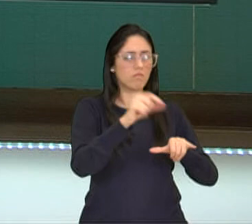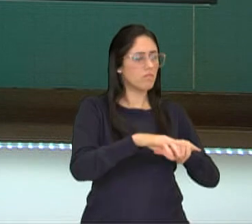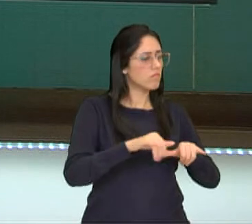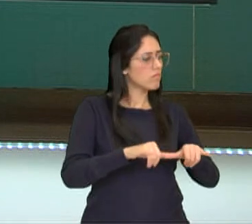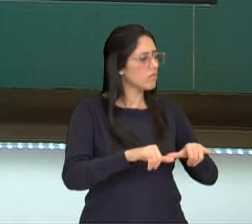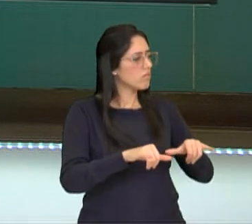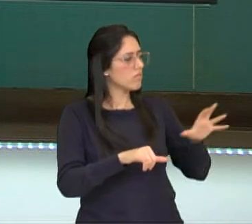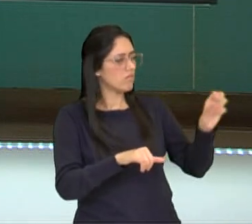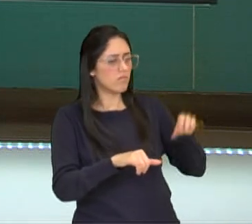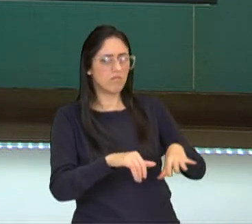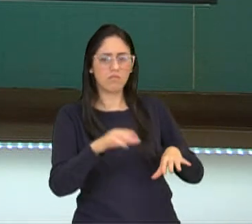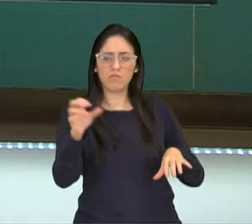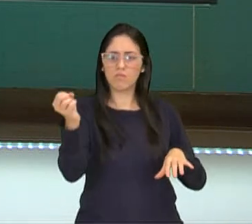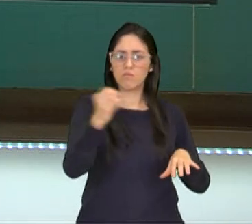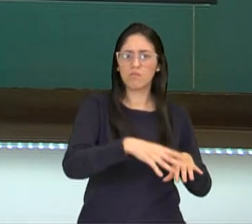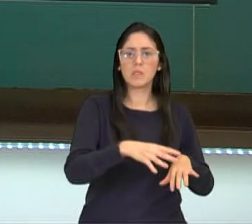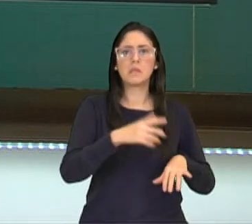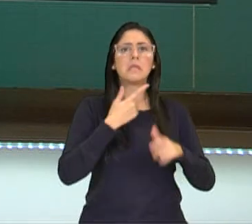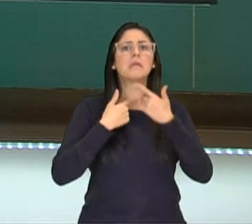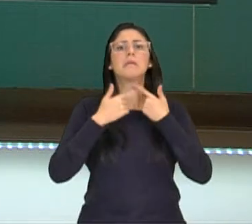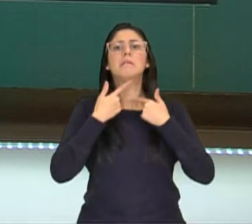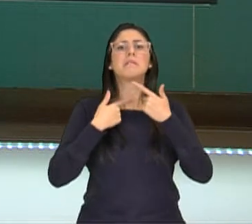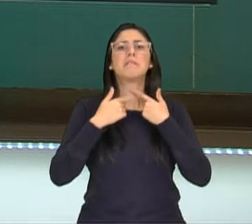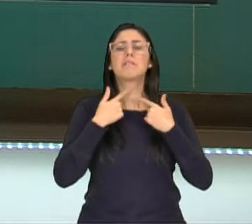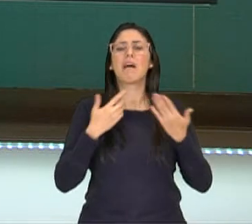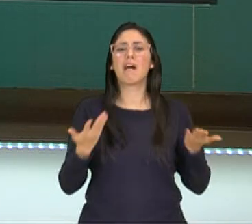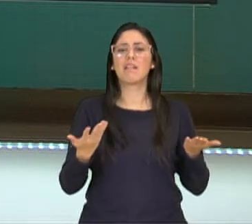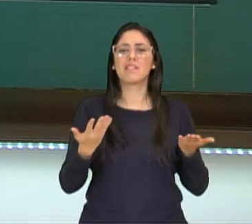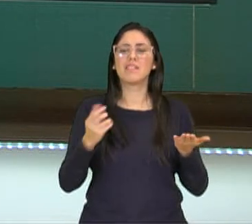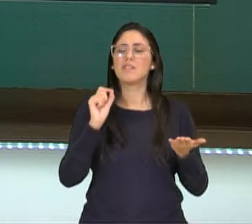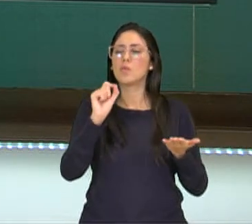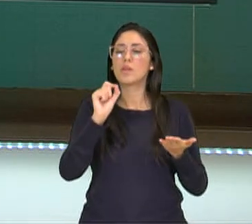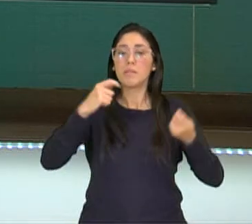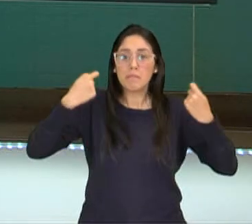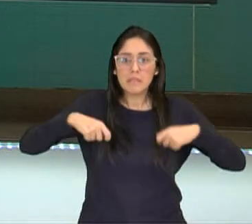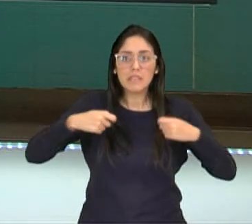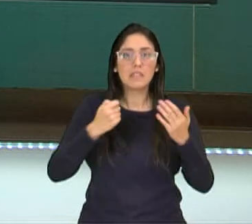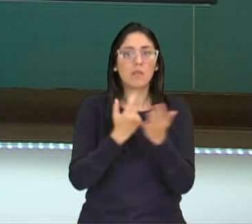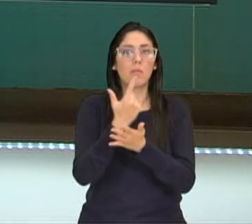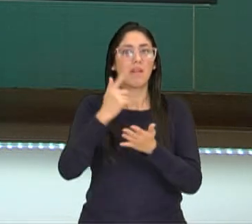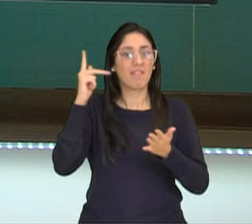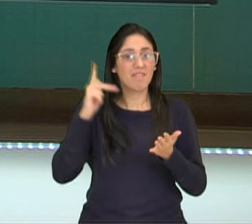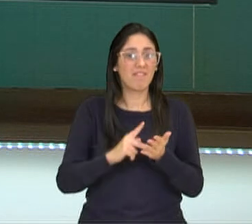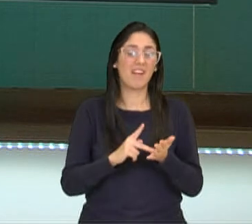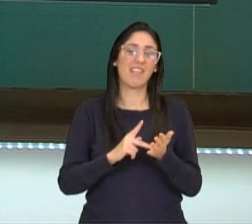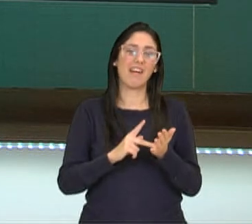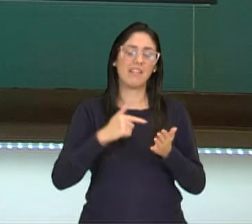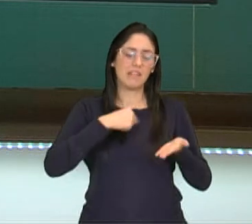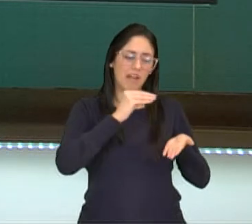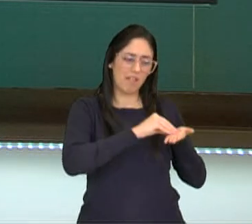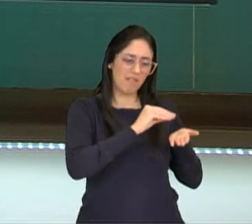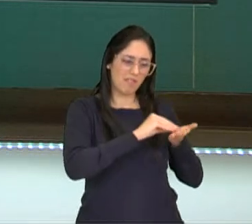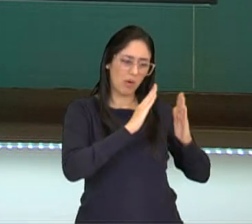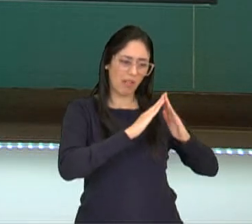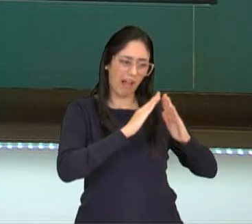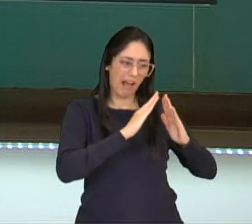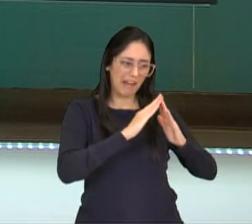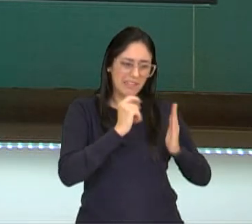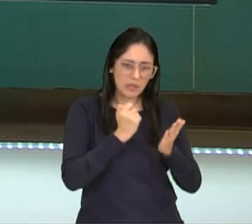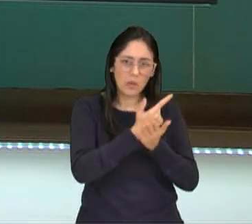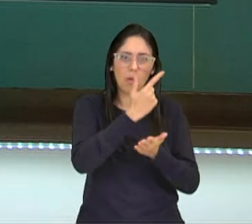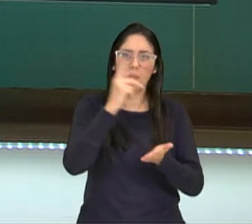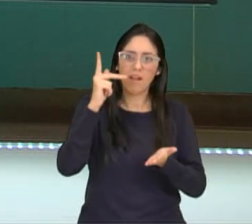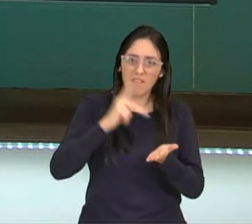tal coisa, eu quero tal coisa. E às vezes não compra exatamente aquilo que deveria estar faltando dentro do armário. Então é